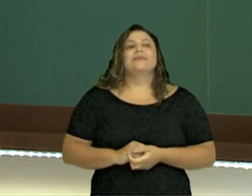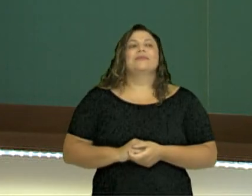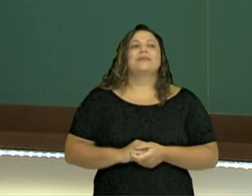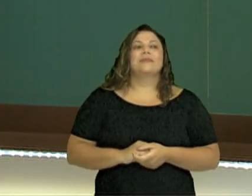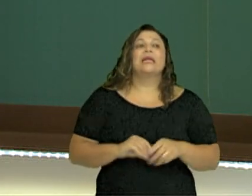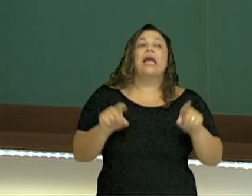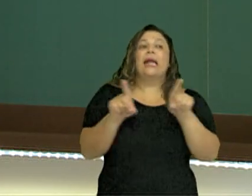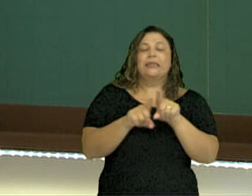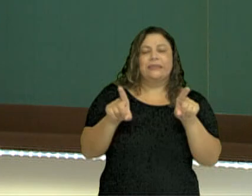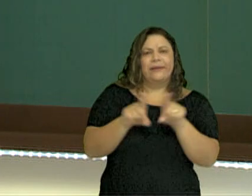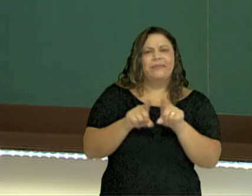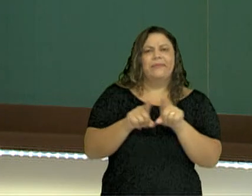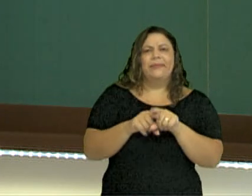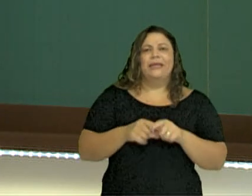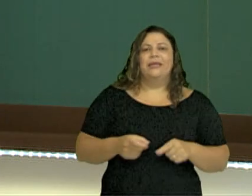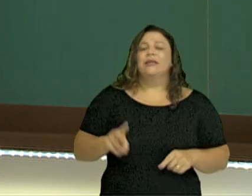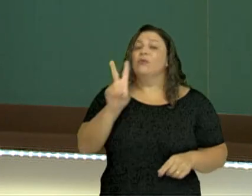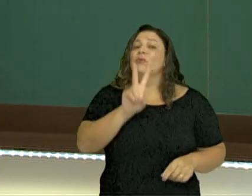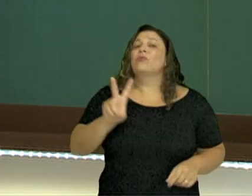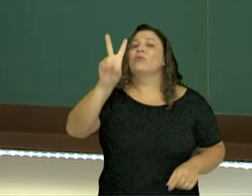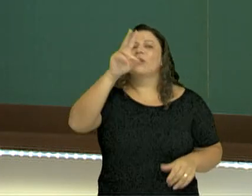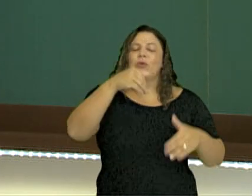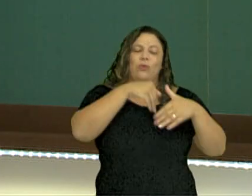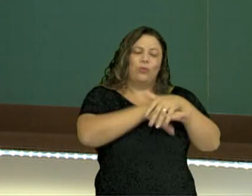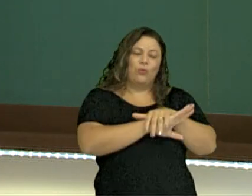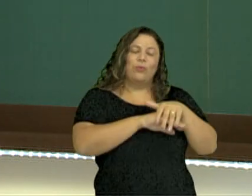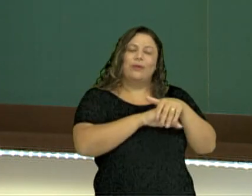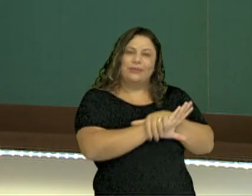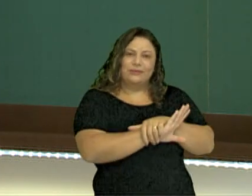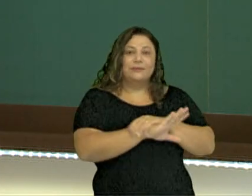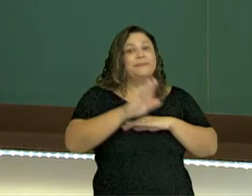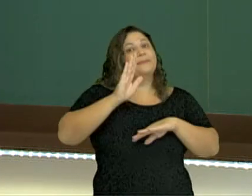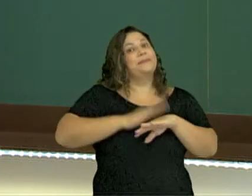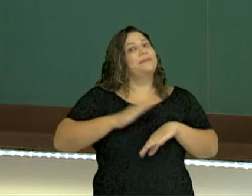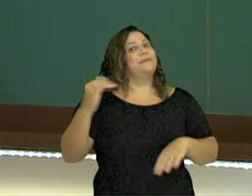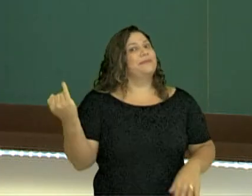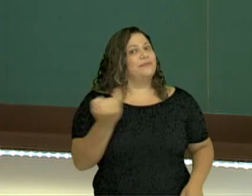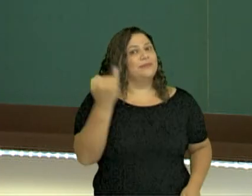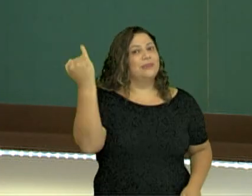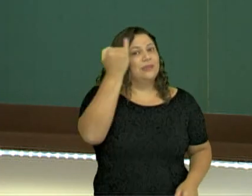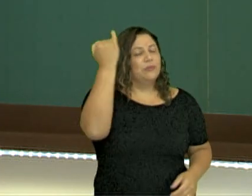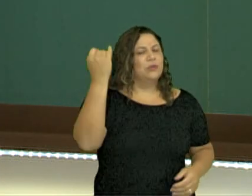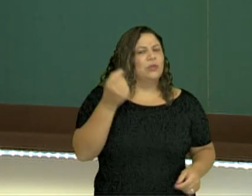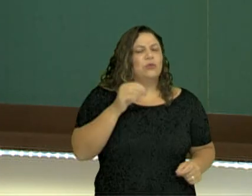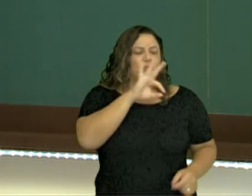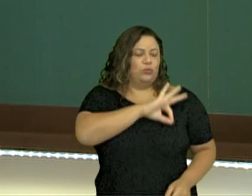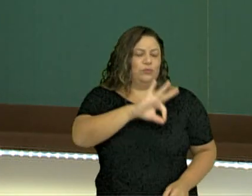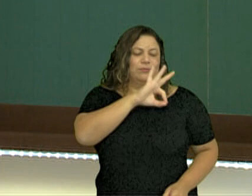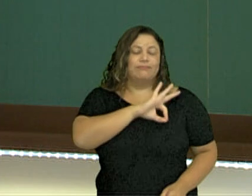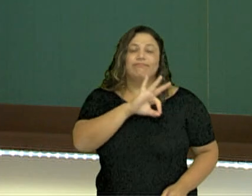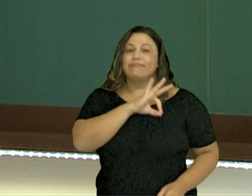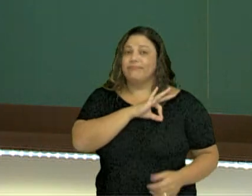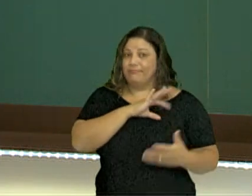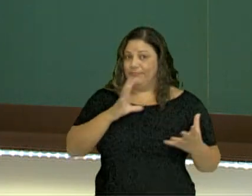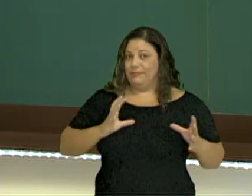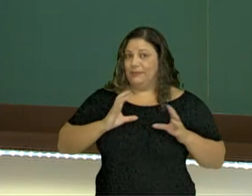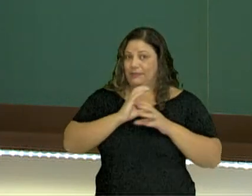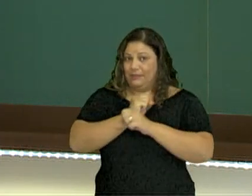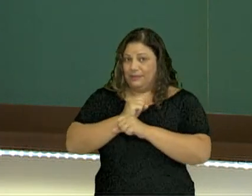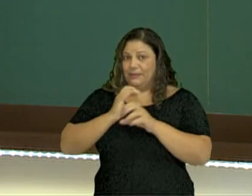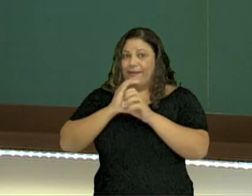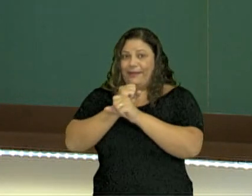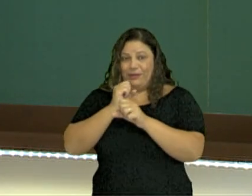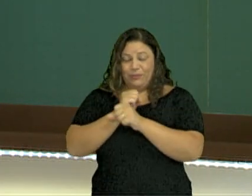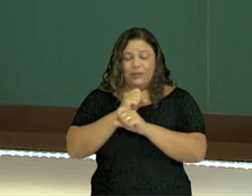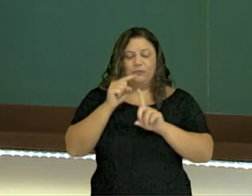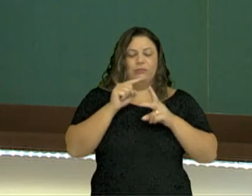E também o valor guardado. Porém, o mais importante, quanto que você está recebendo. Então, somando